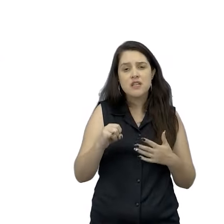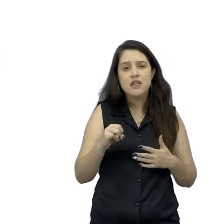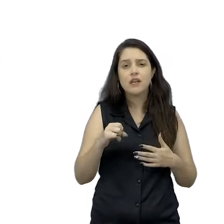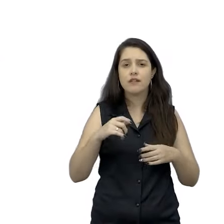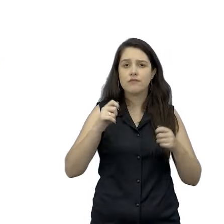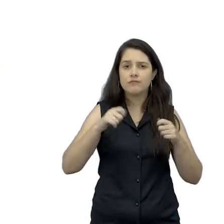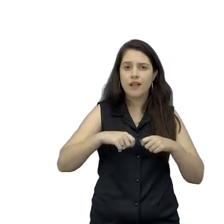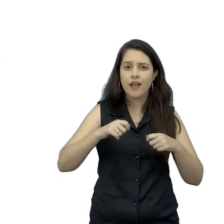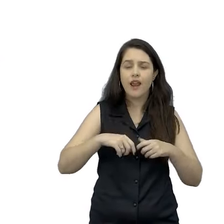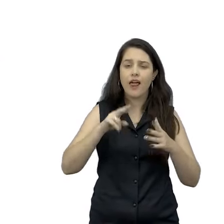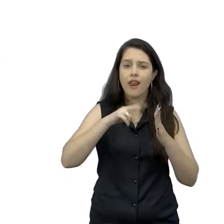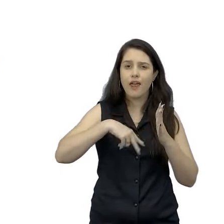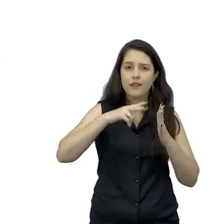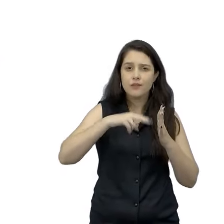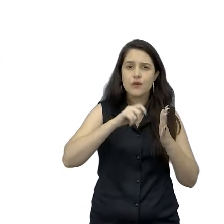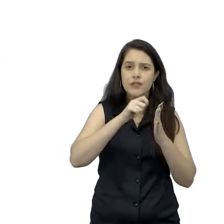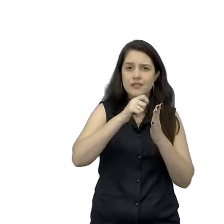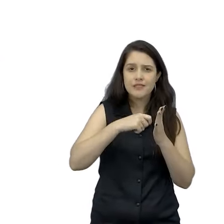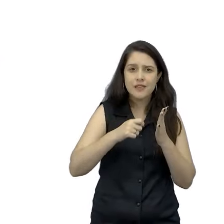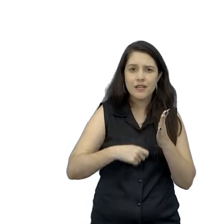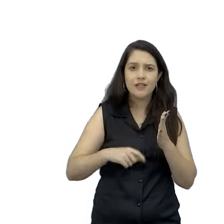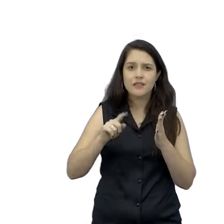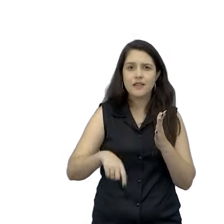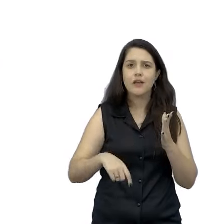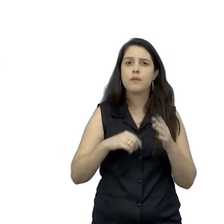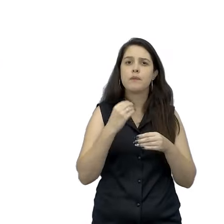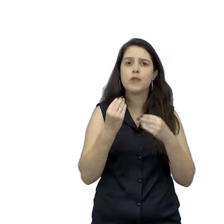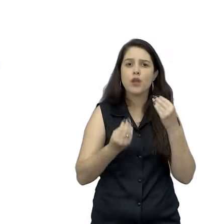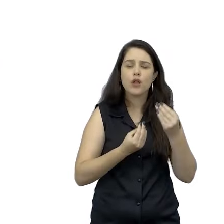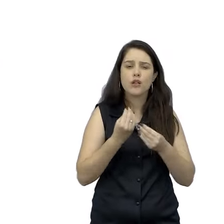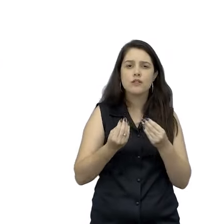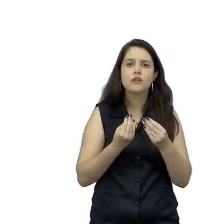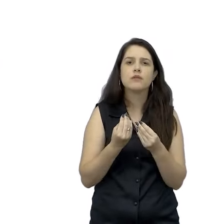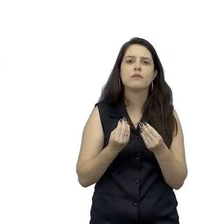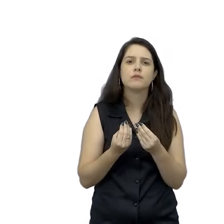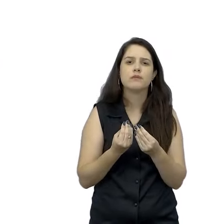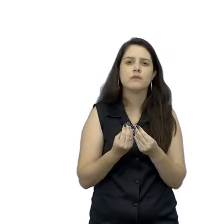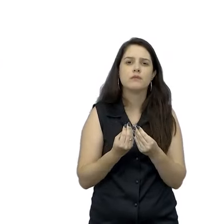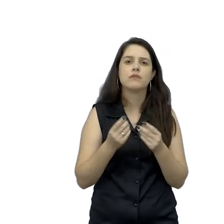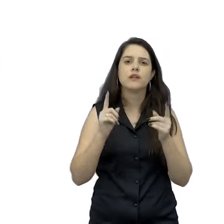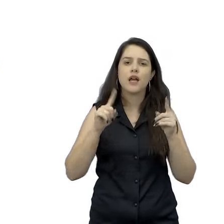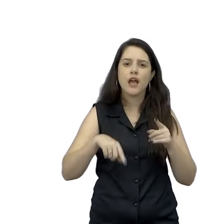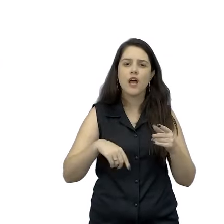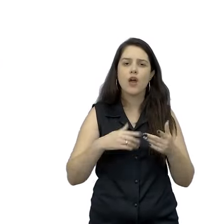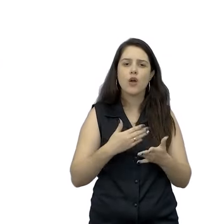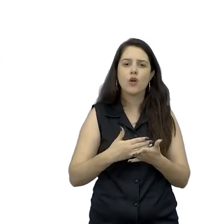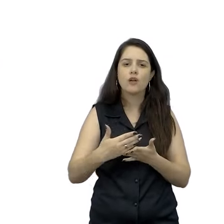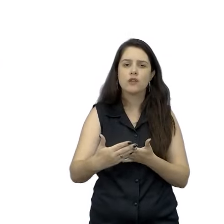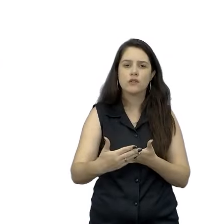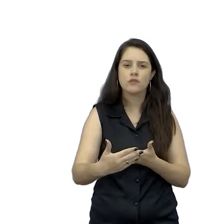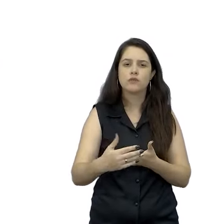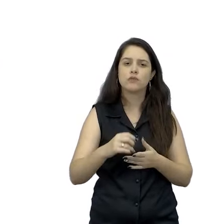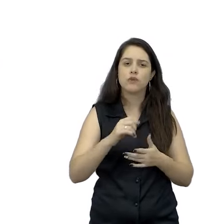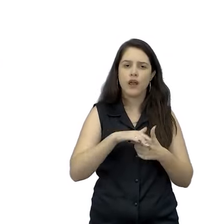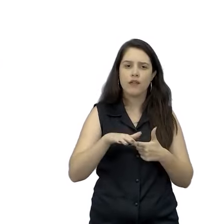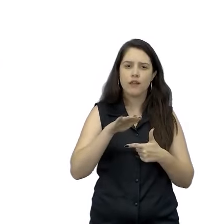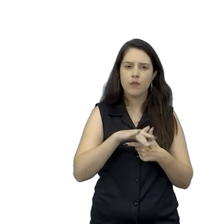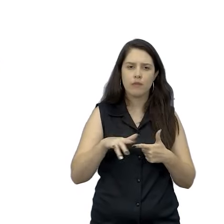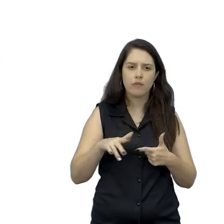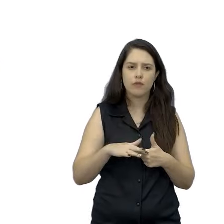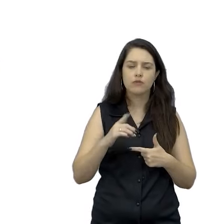a leitura, a escrita, né, de acordo com as exigências sociais que ela designa como letramento.